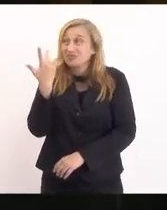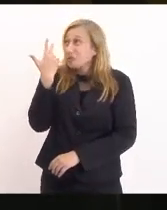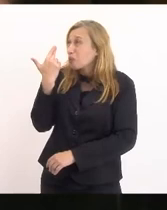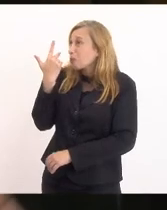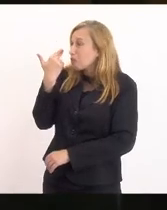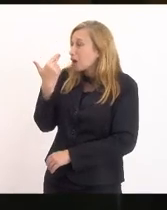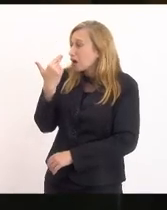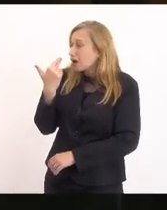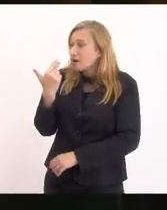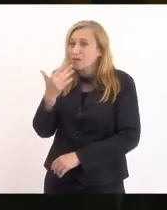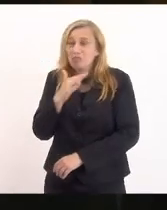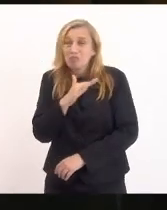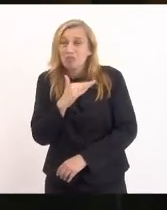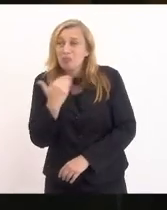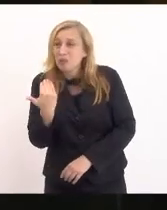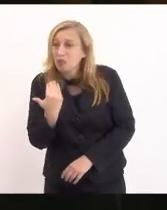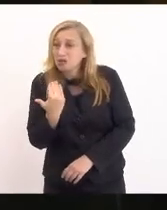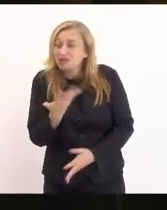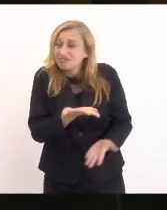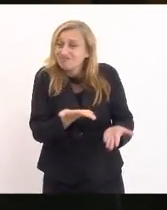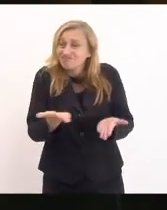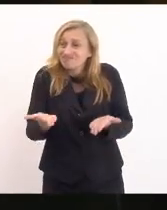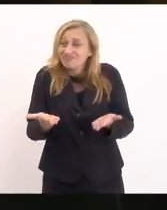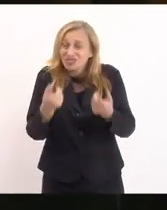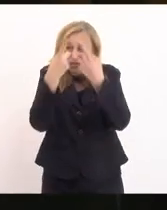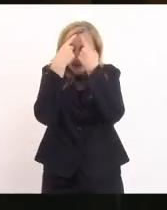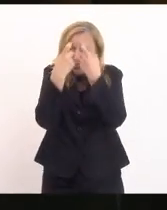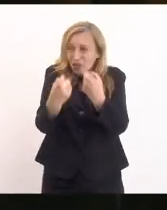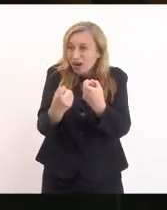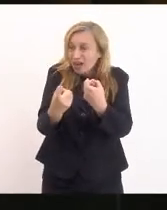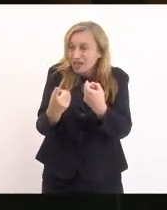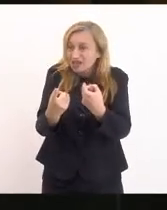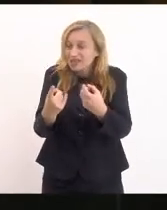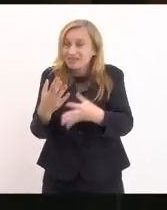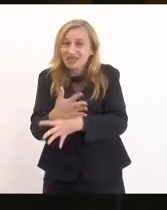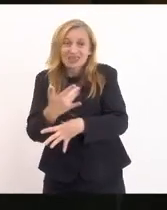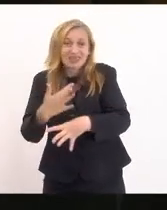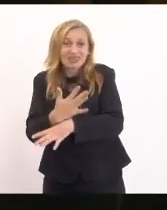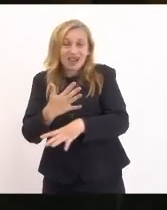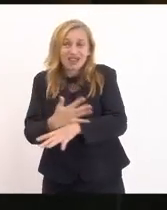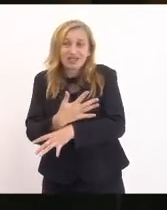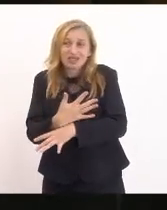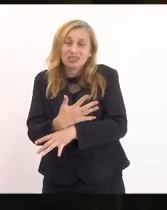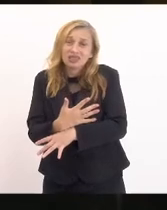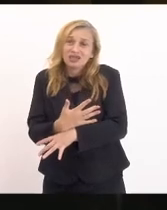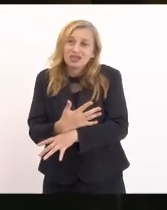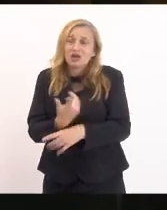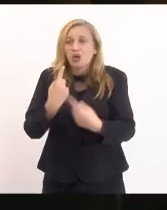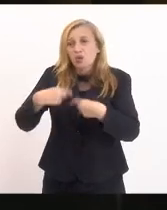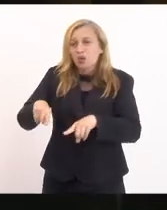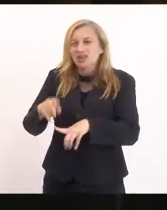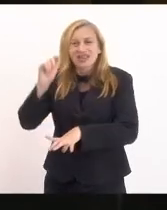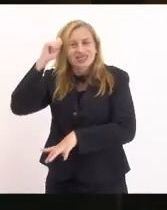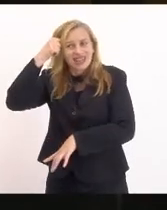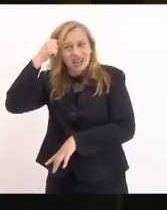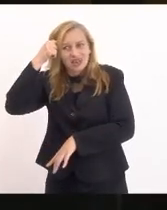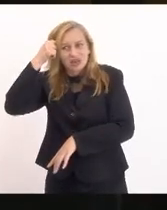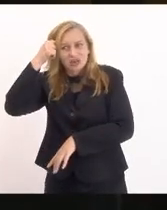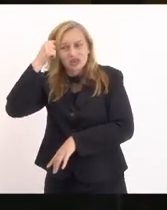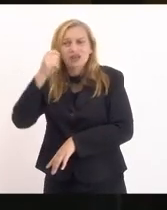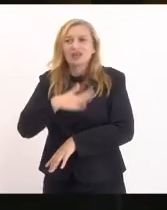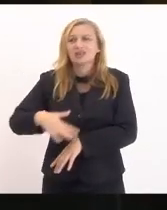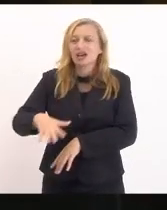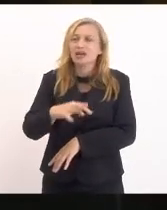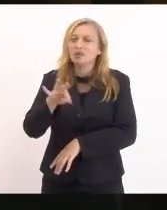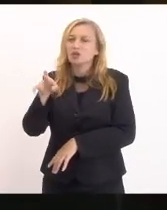com banalização, esses episódios de violência urbana cotidiana, sobretudo contra negros na região